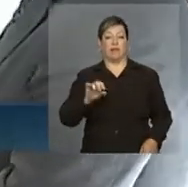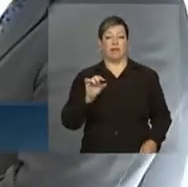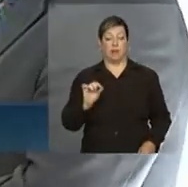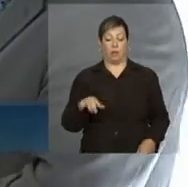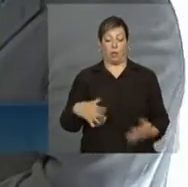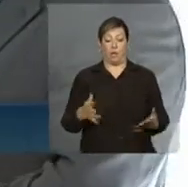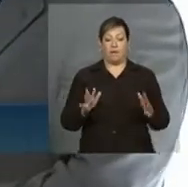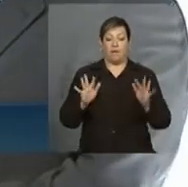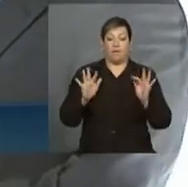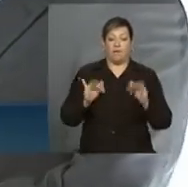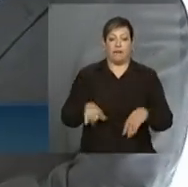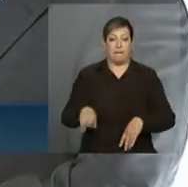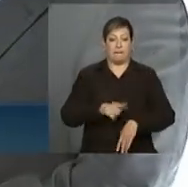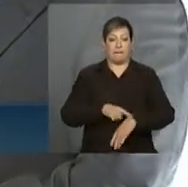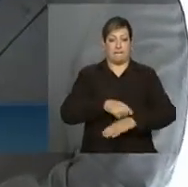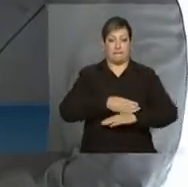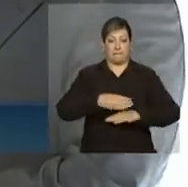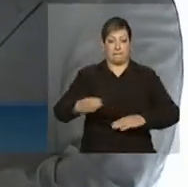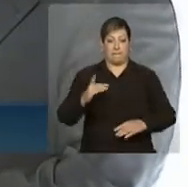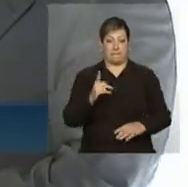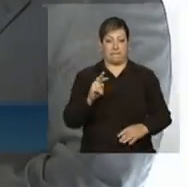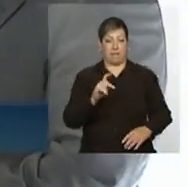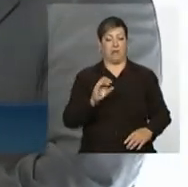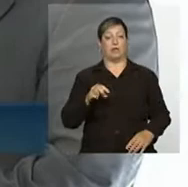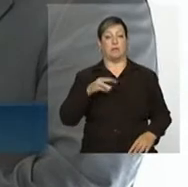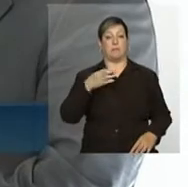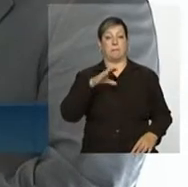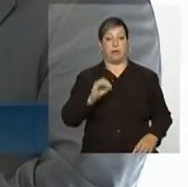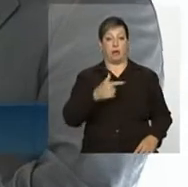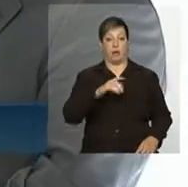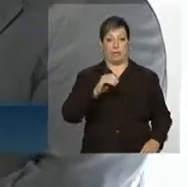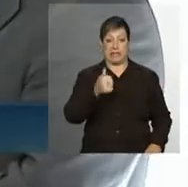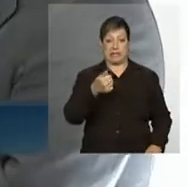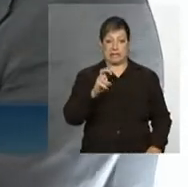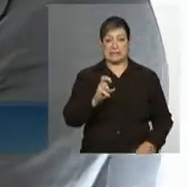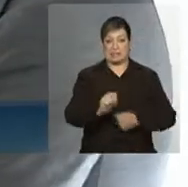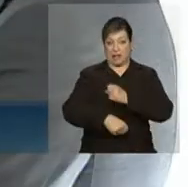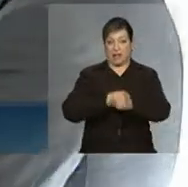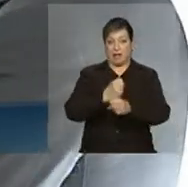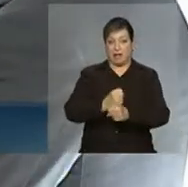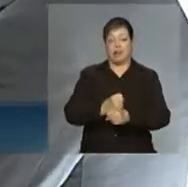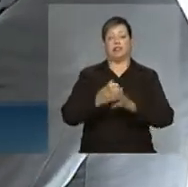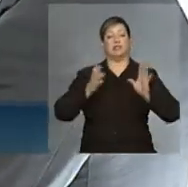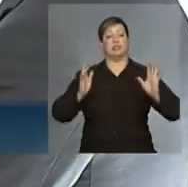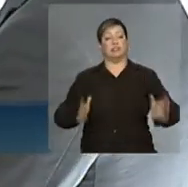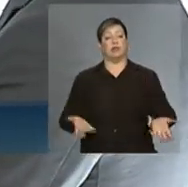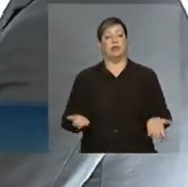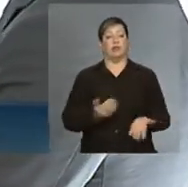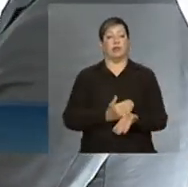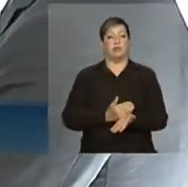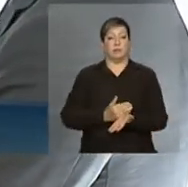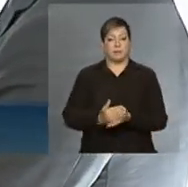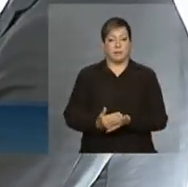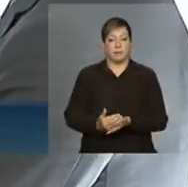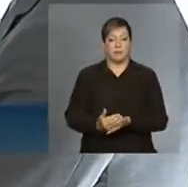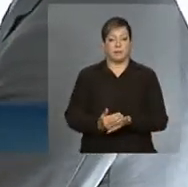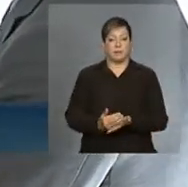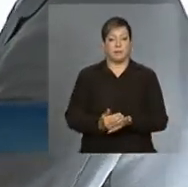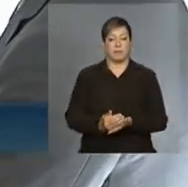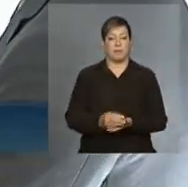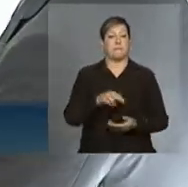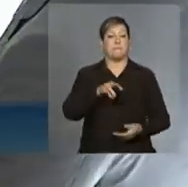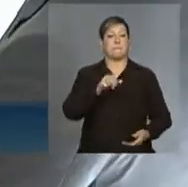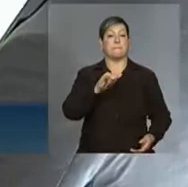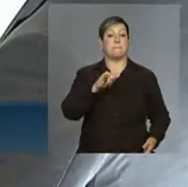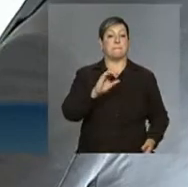prazo da concessão em março de 2015, já iniciamos um processo, maio